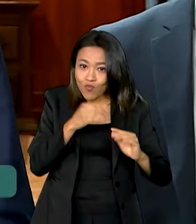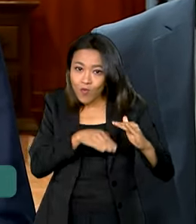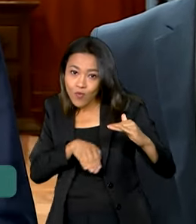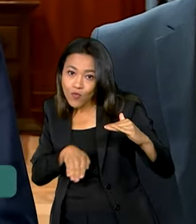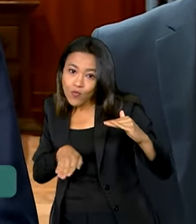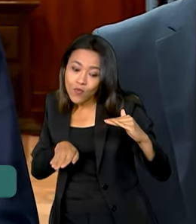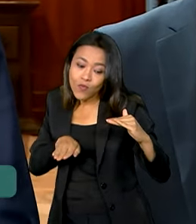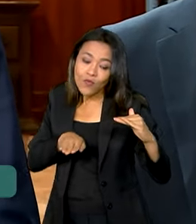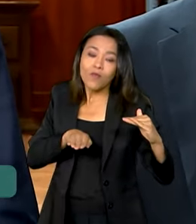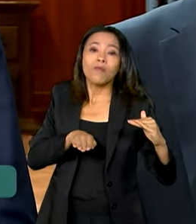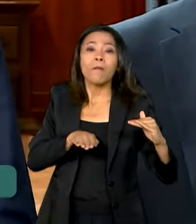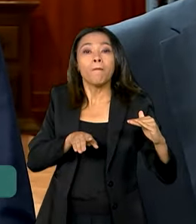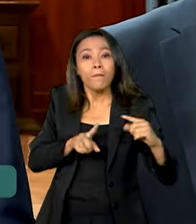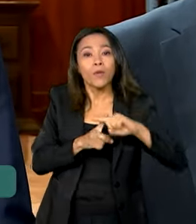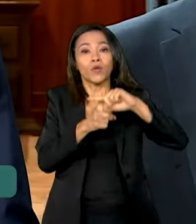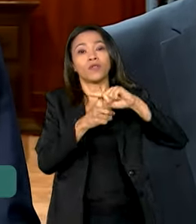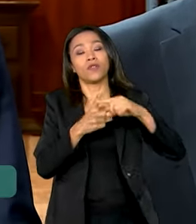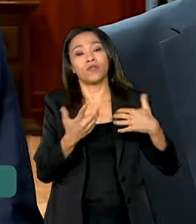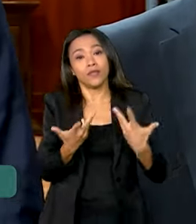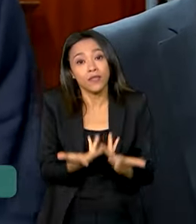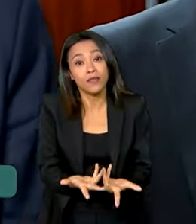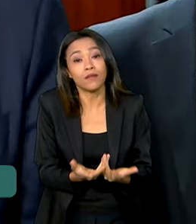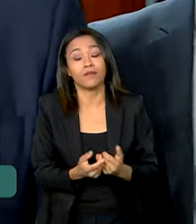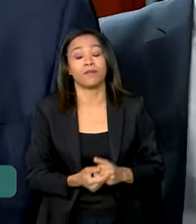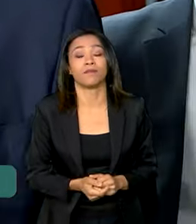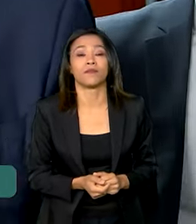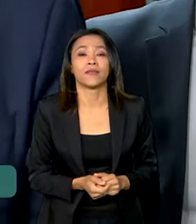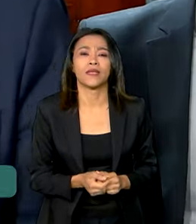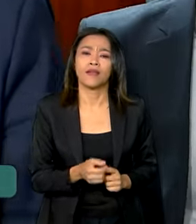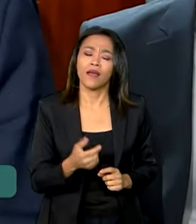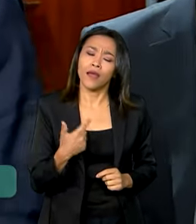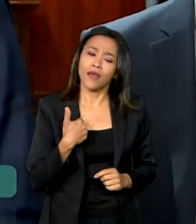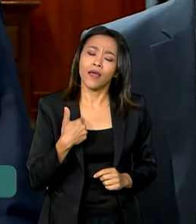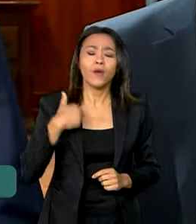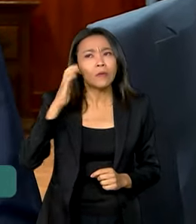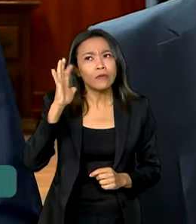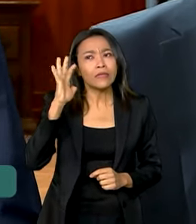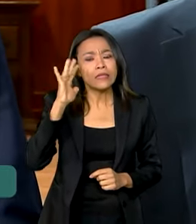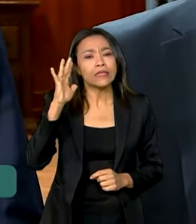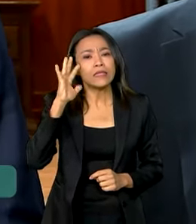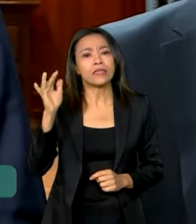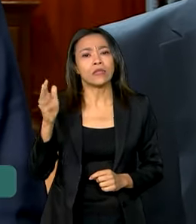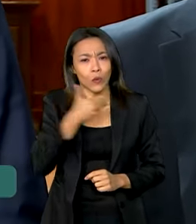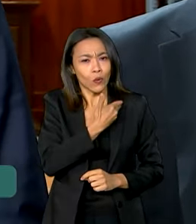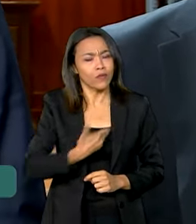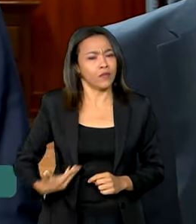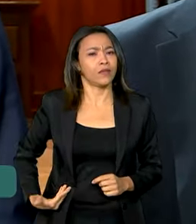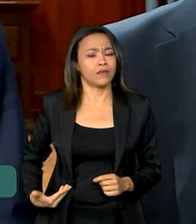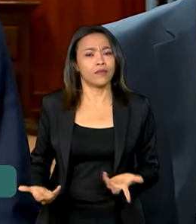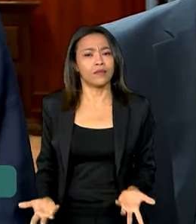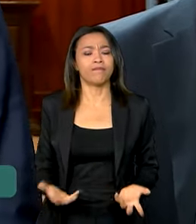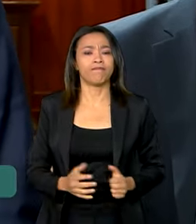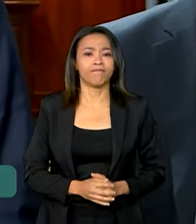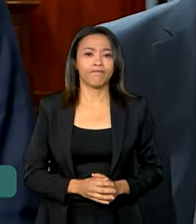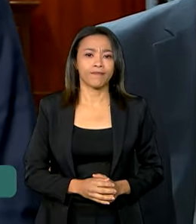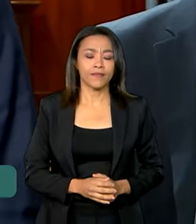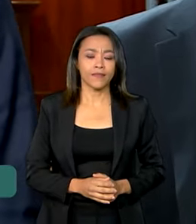viés positivo Então realmente se eu penso o governo como um todo não é